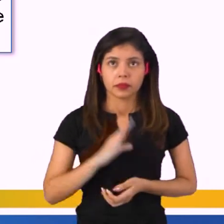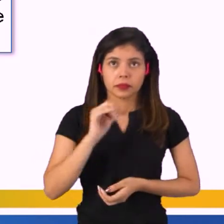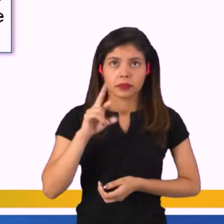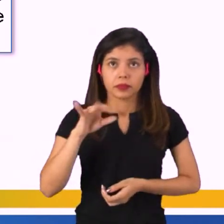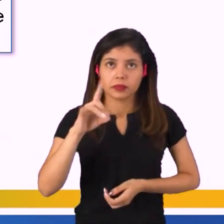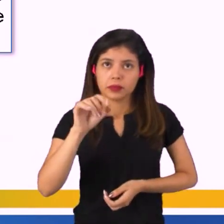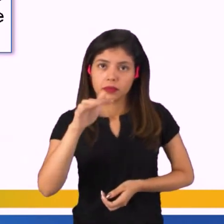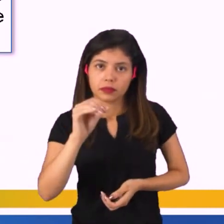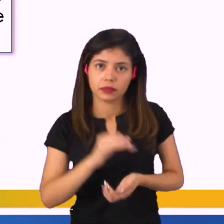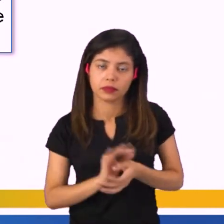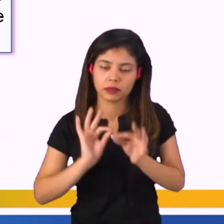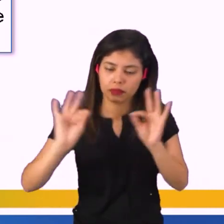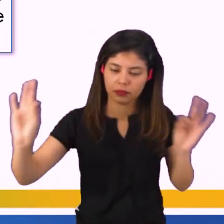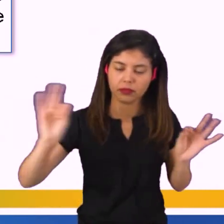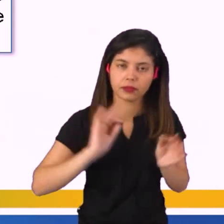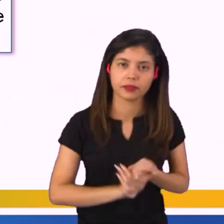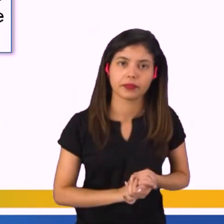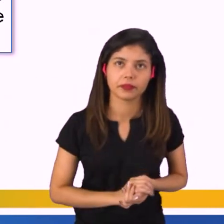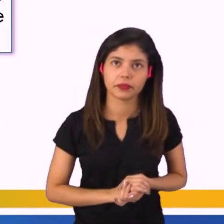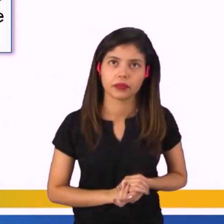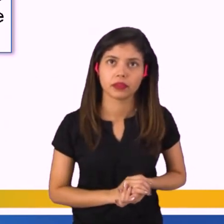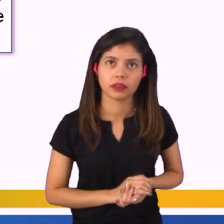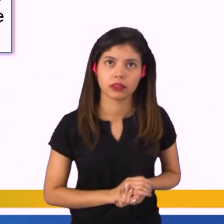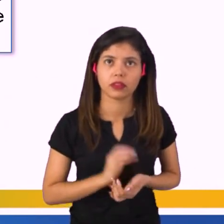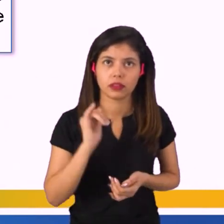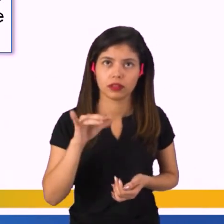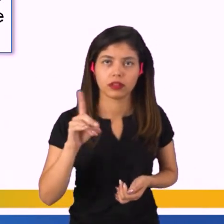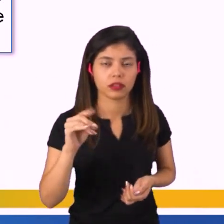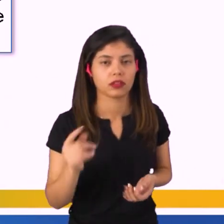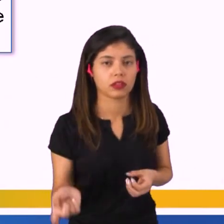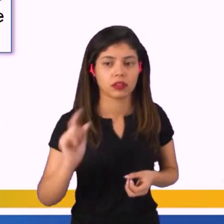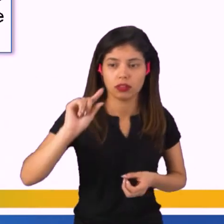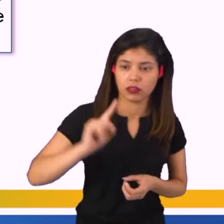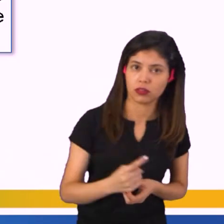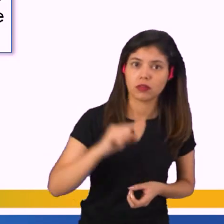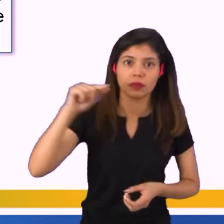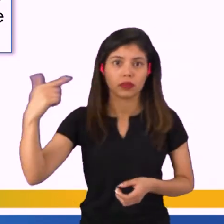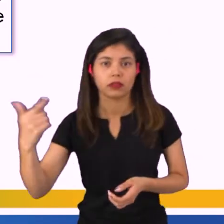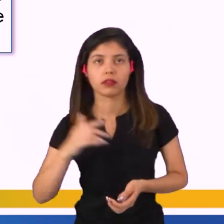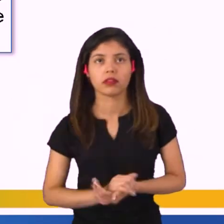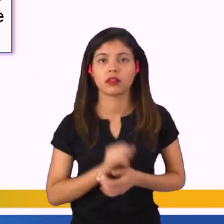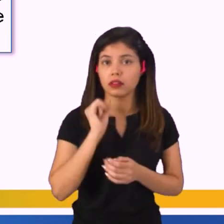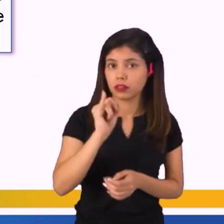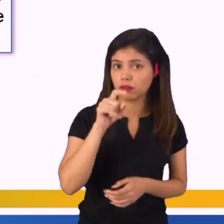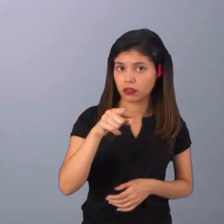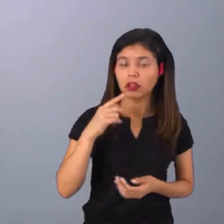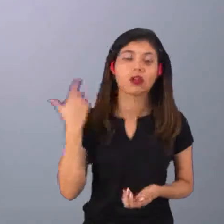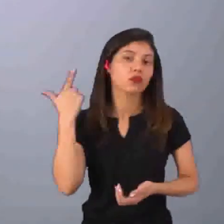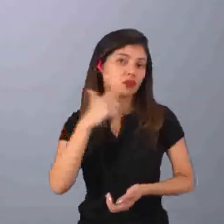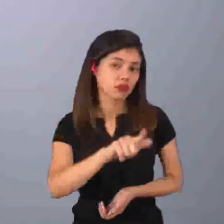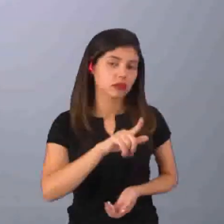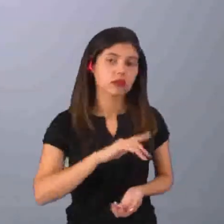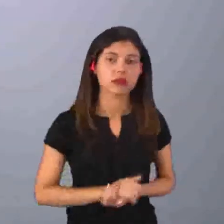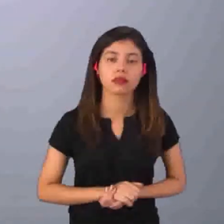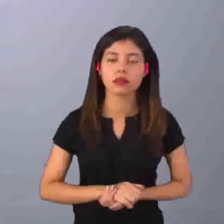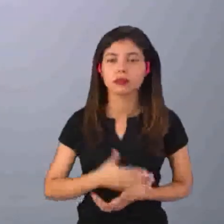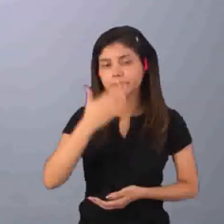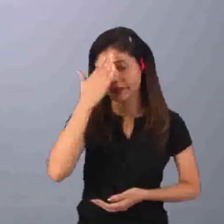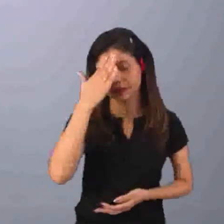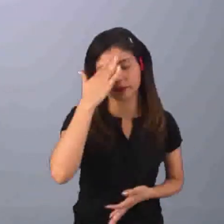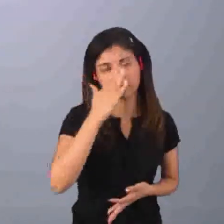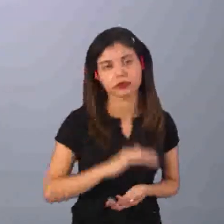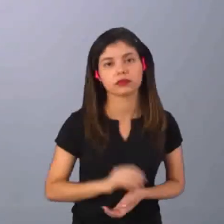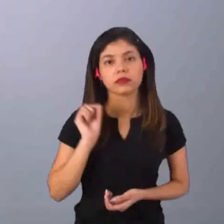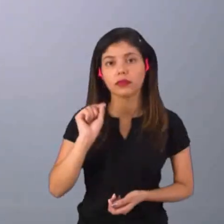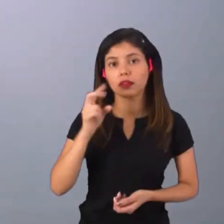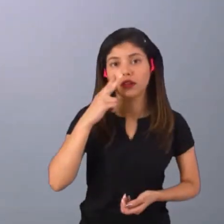realizar essa conversão entre medidas, né, indo de uma unidade para outra. Se você